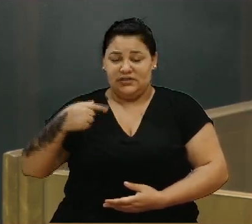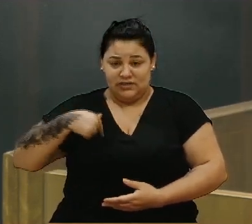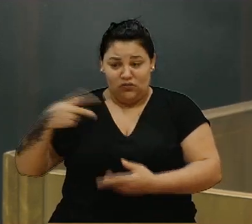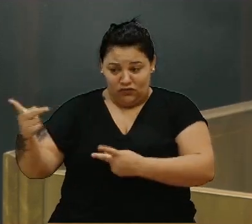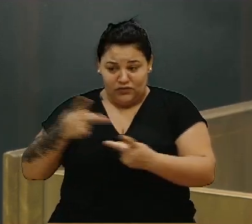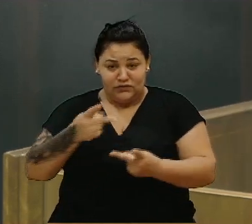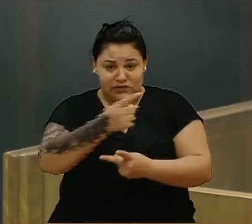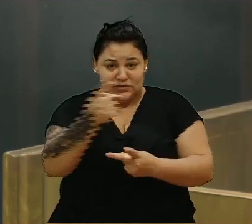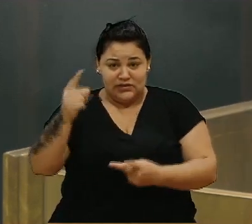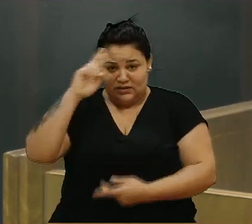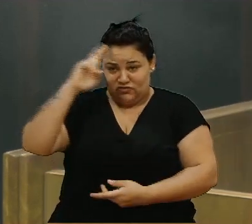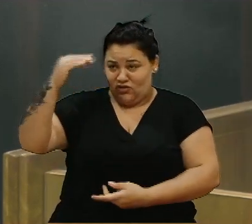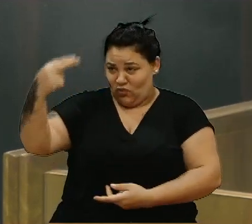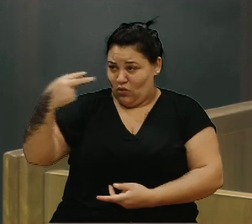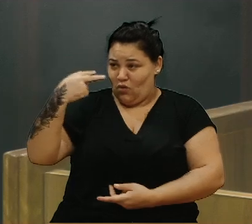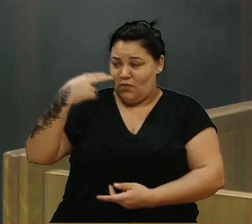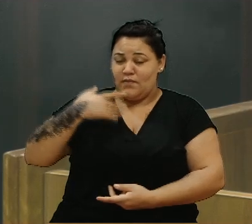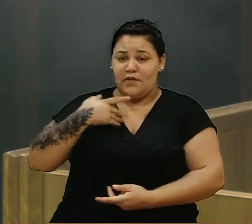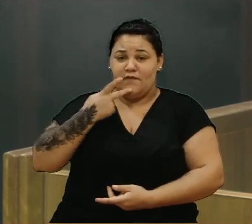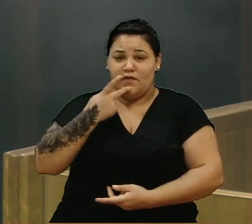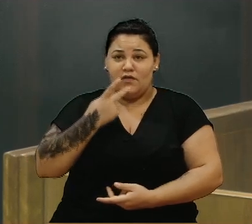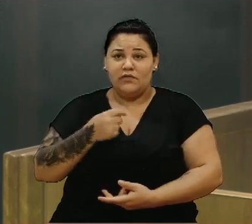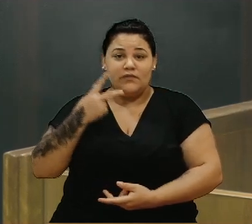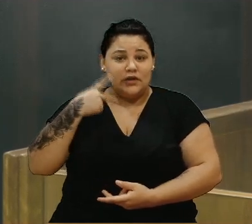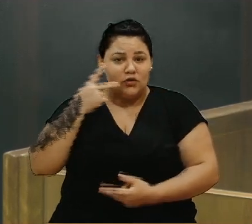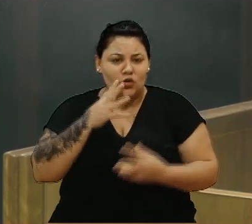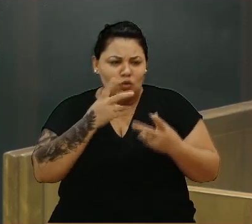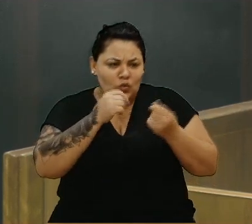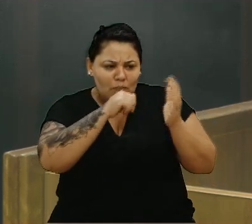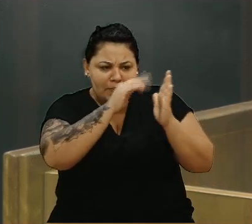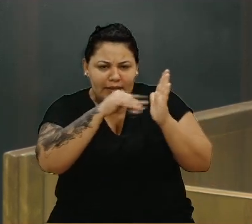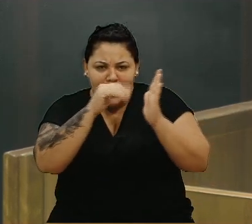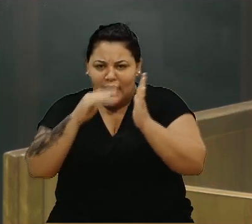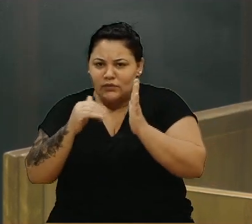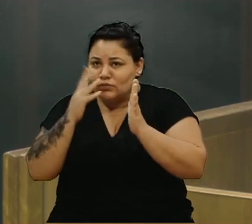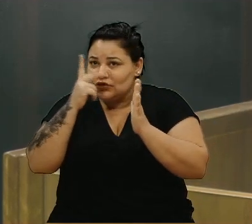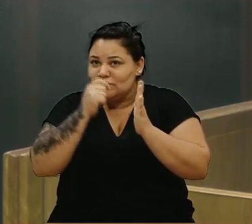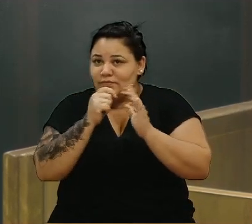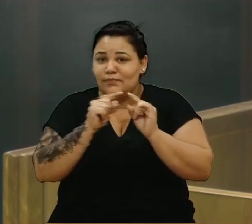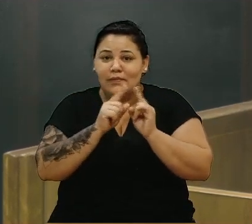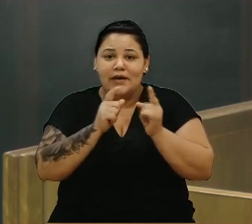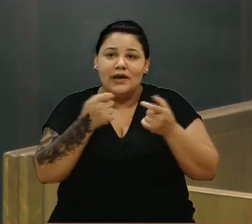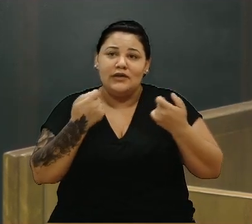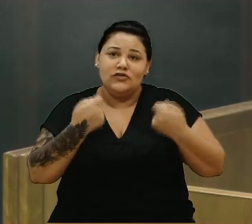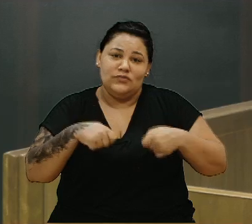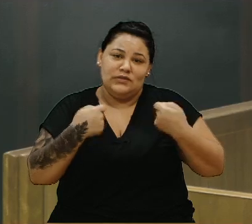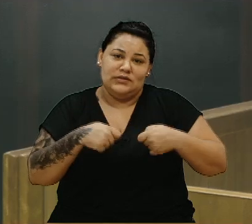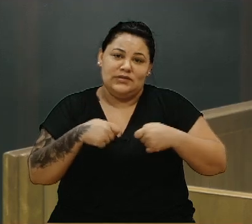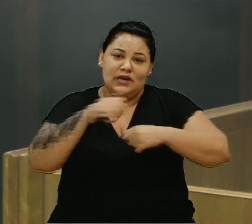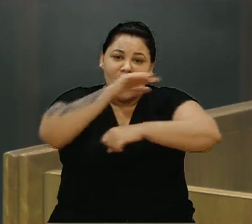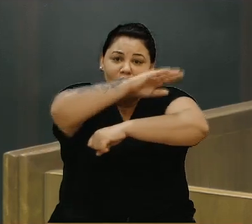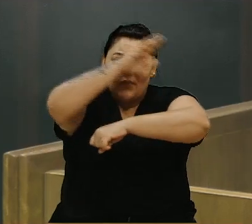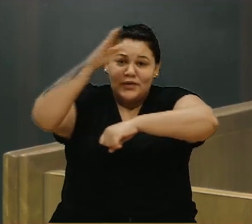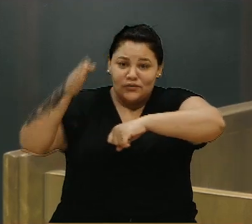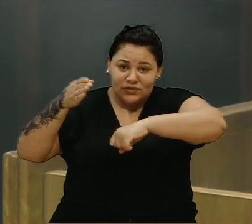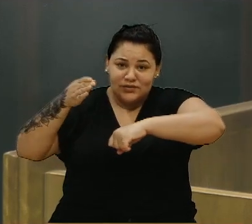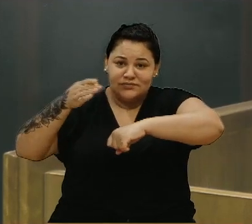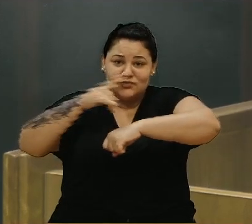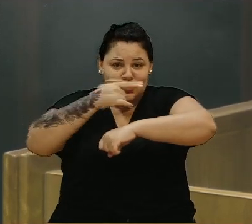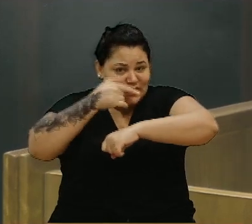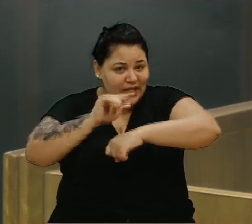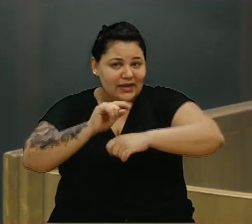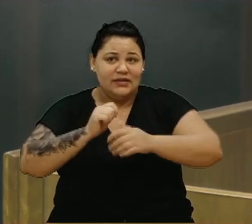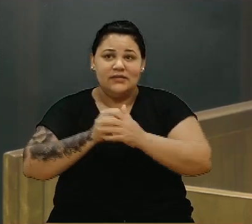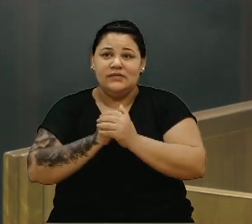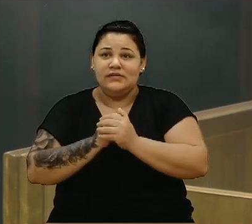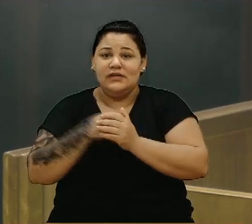a diretora me olhou assim, ó, vereador, tá tudo bonitinho, tudo pintado, mas a gente precisa de uma cobertura. Tem como conseguir? A